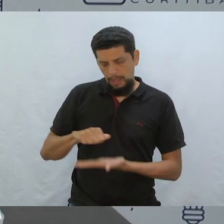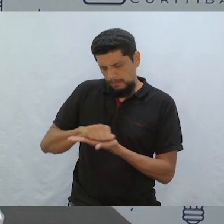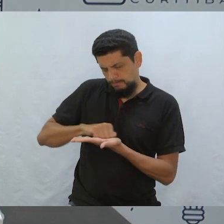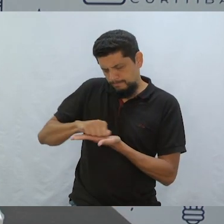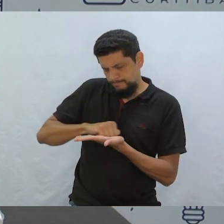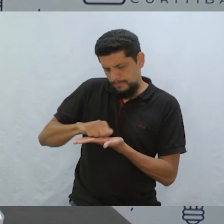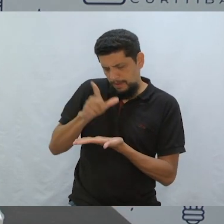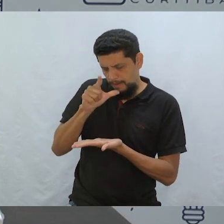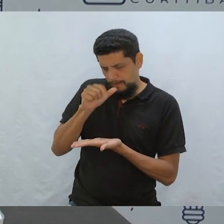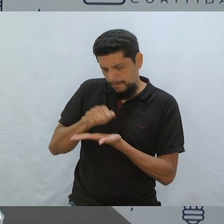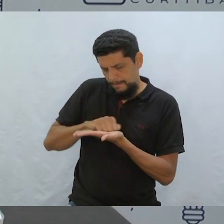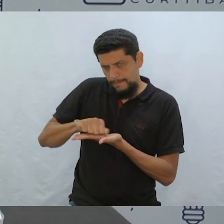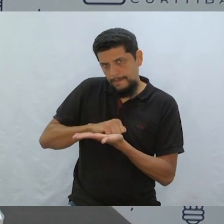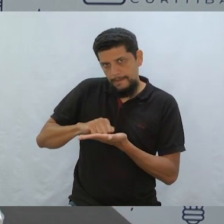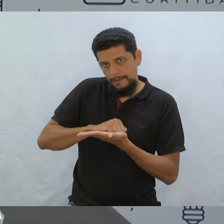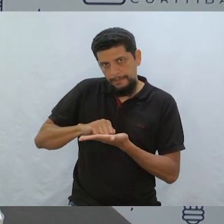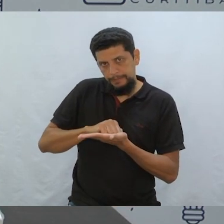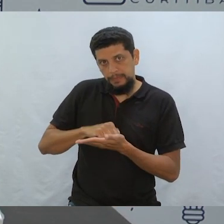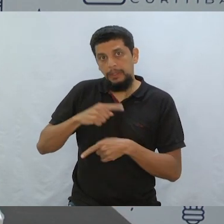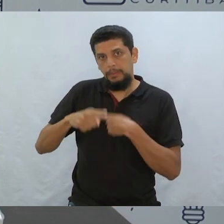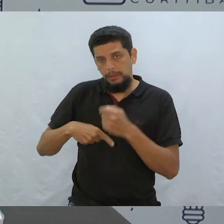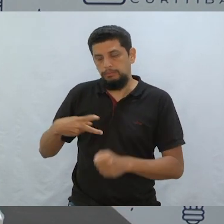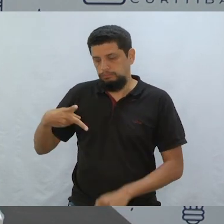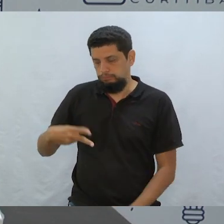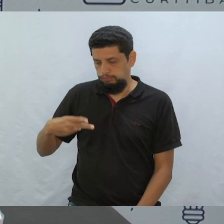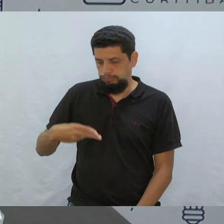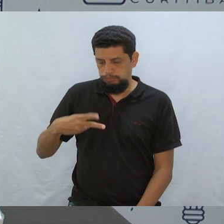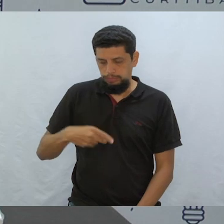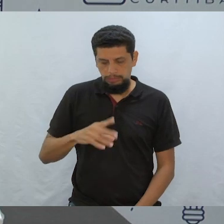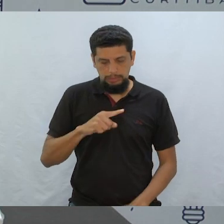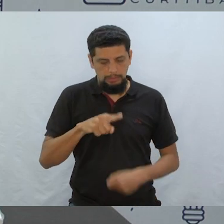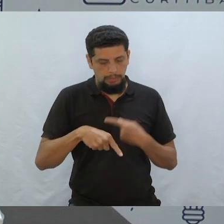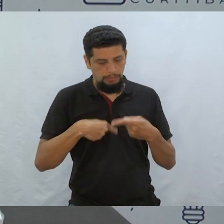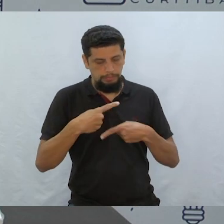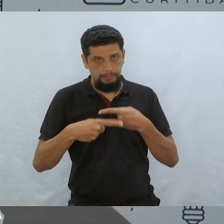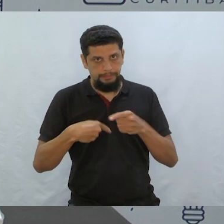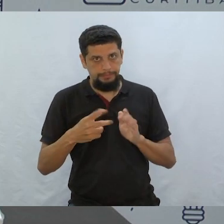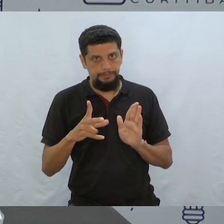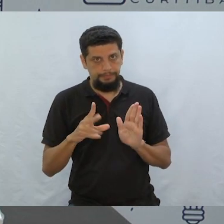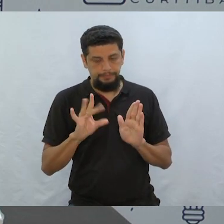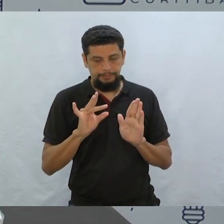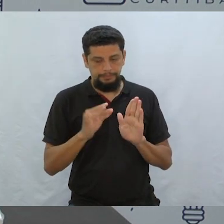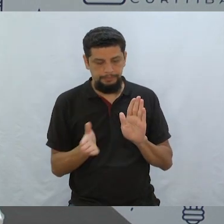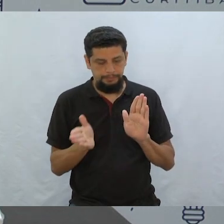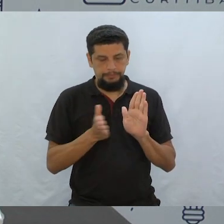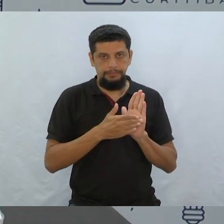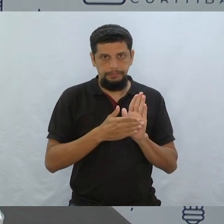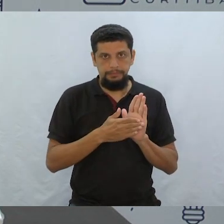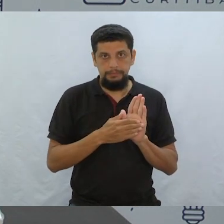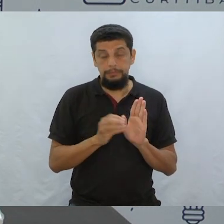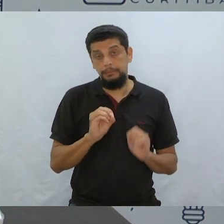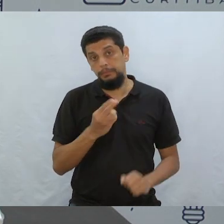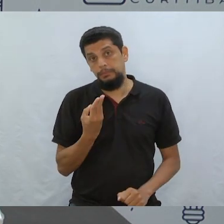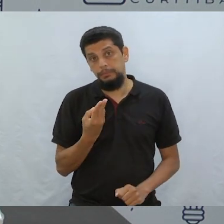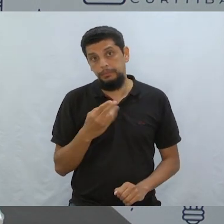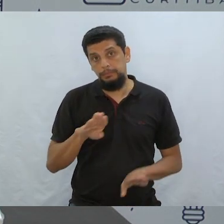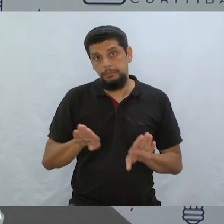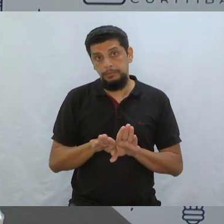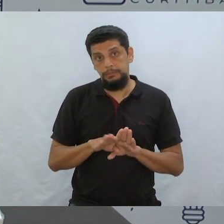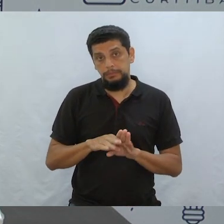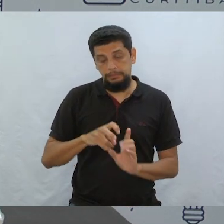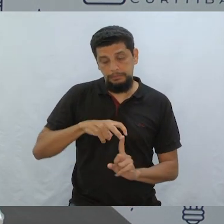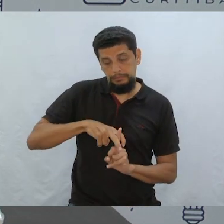pega e recorta aqui, né, a embalagem para poder colar nessa atividade, né? Ou também uma embalagem